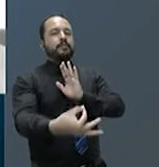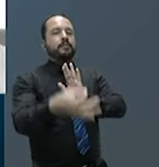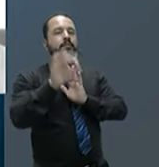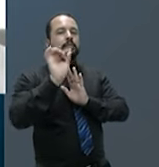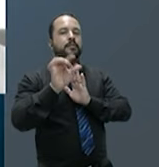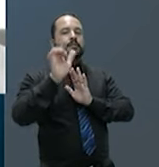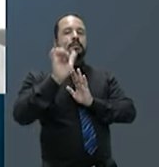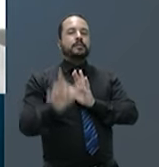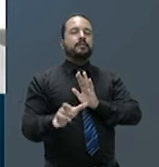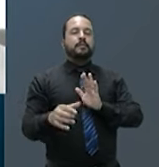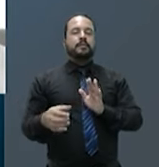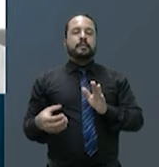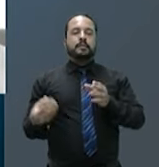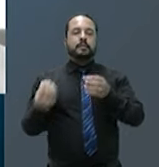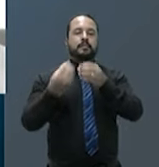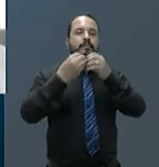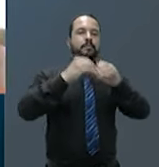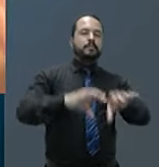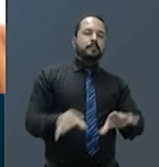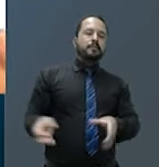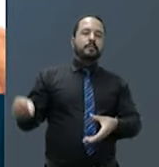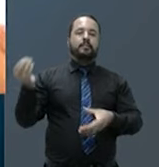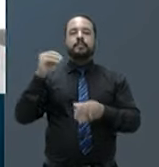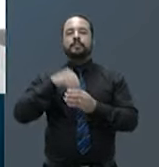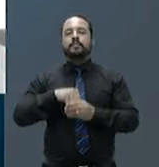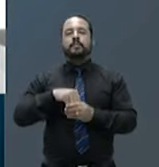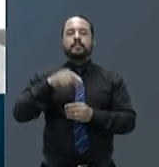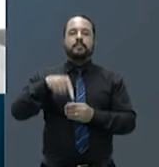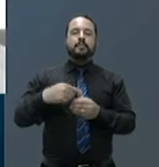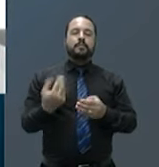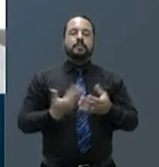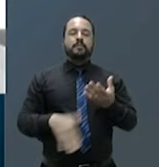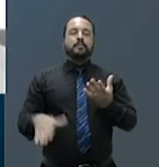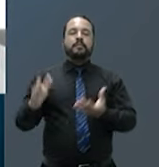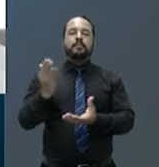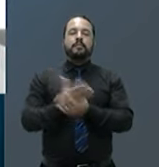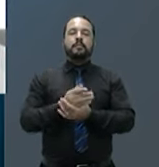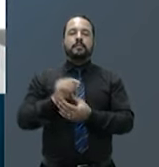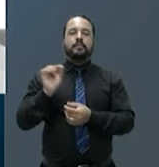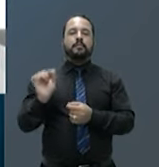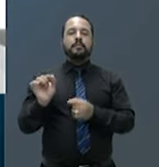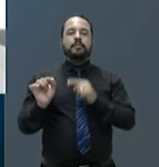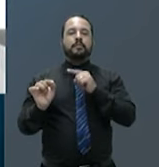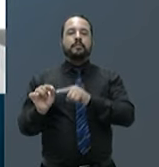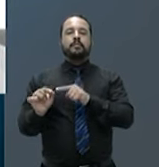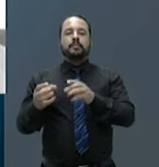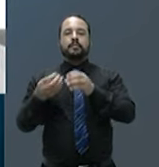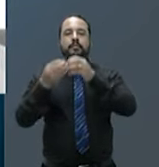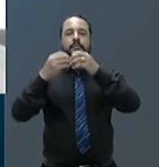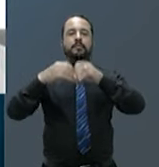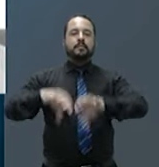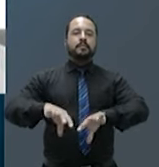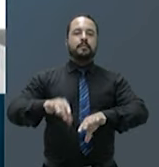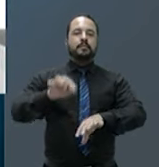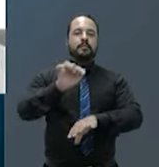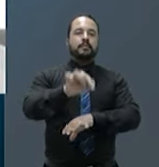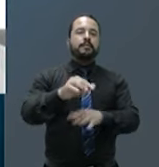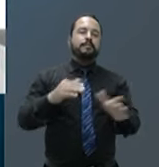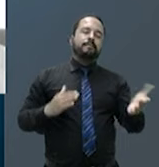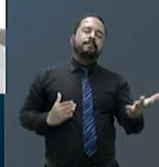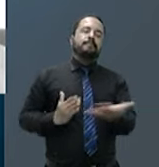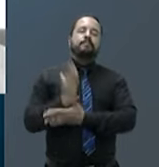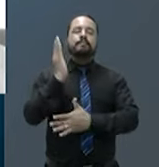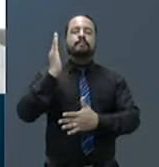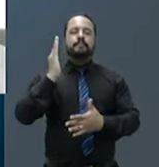de prejudicialidade externa com relação a essas ações, o que compromete, evidentemente, o pleito homologatório, na medida